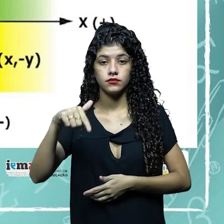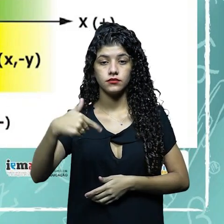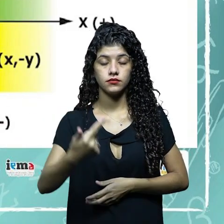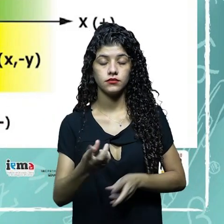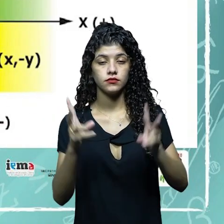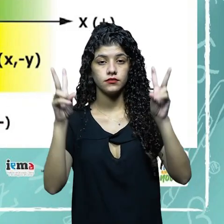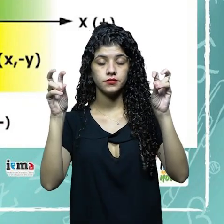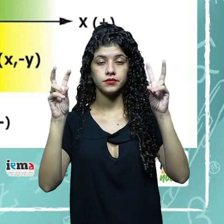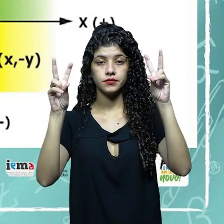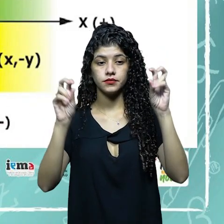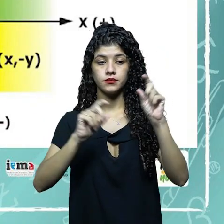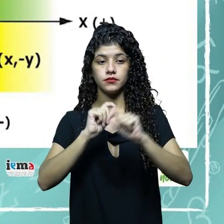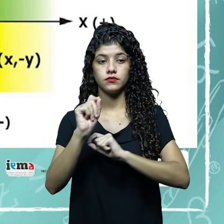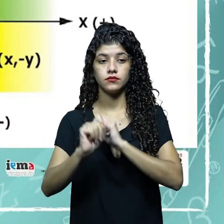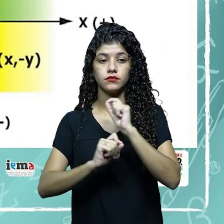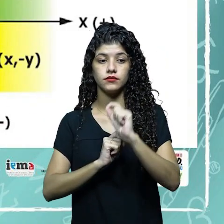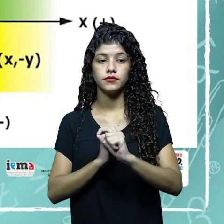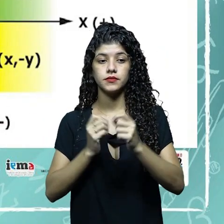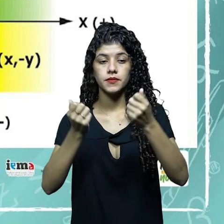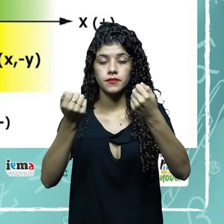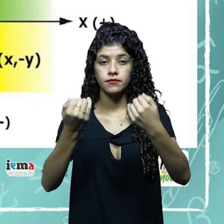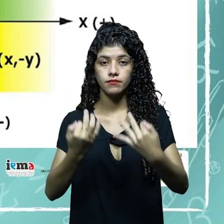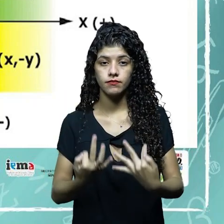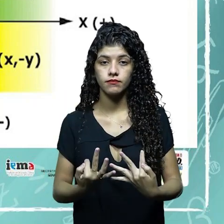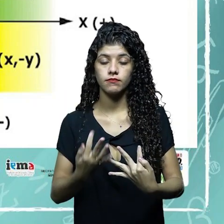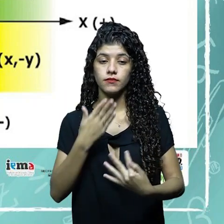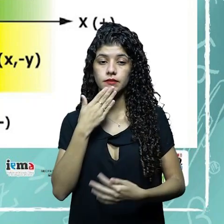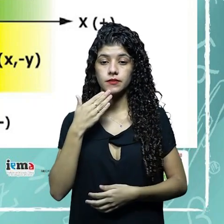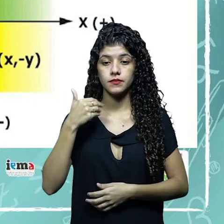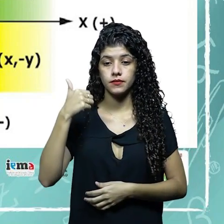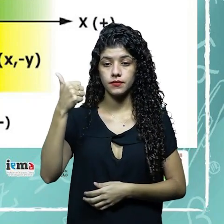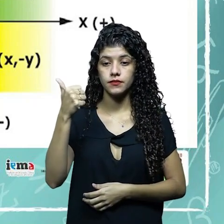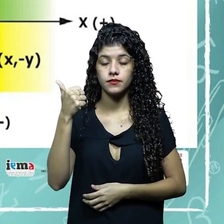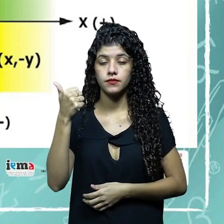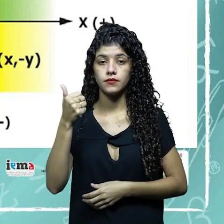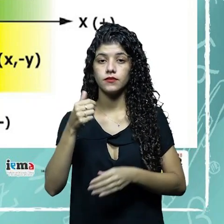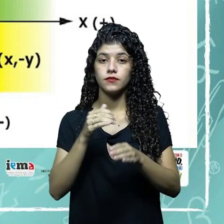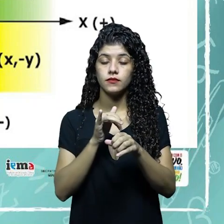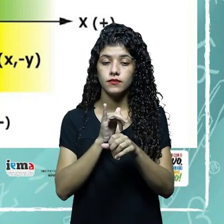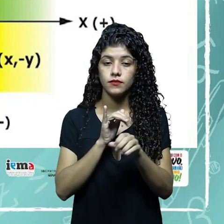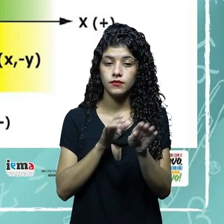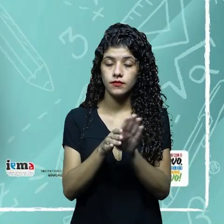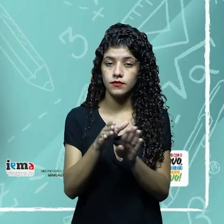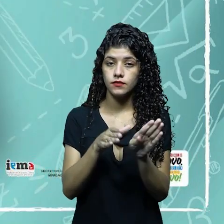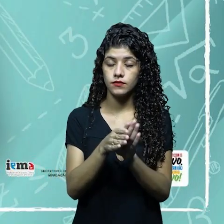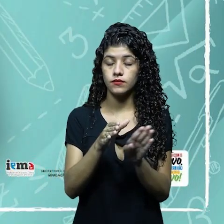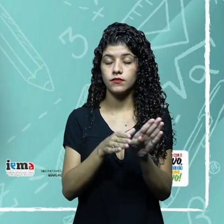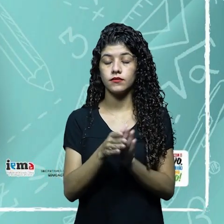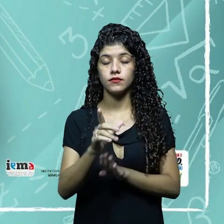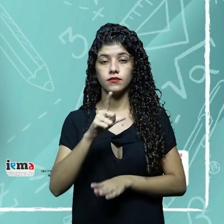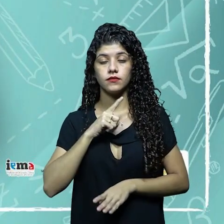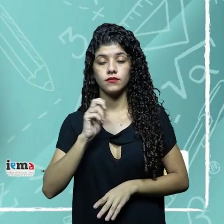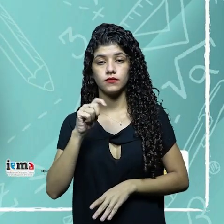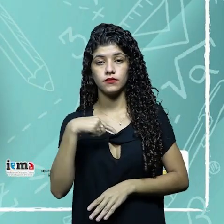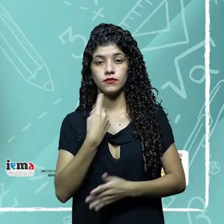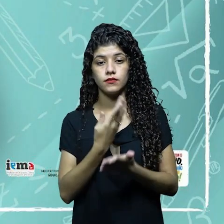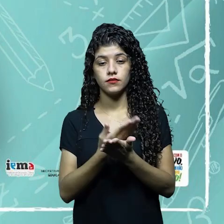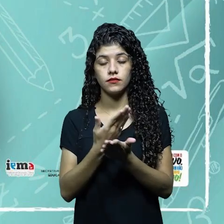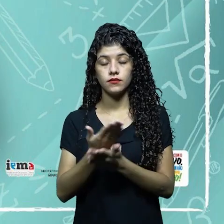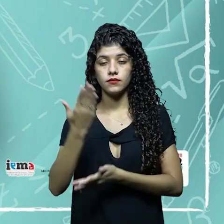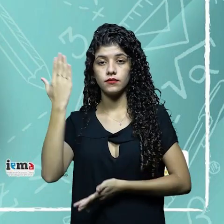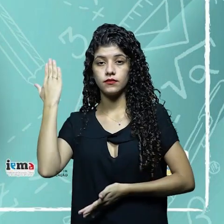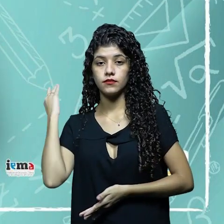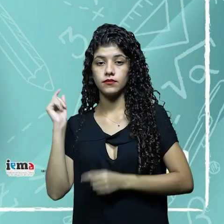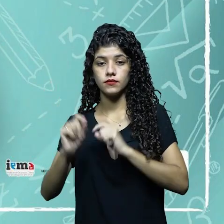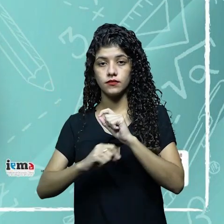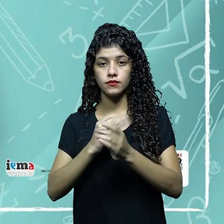agora é falando sobre as coordenadas, né? Como eu falei nas aulas anteriores, que a gente era um ponto de partida